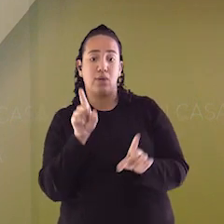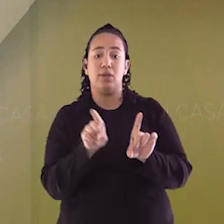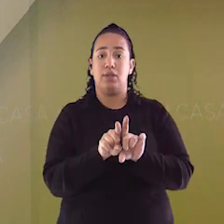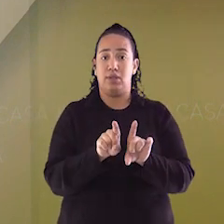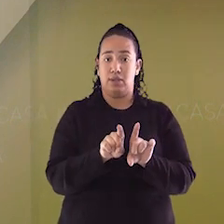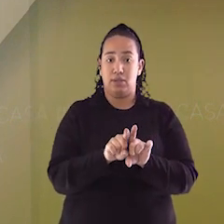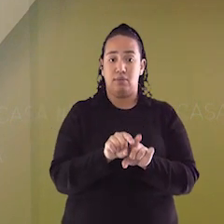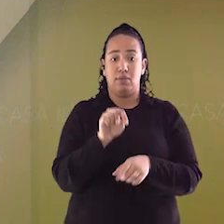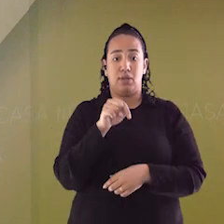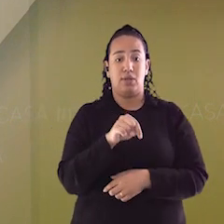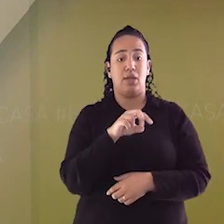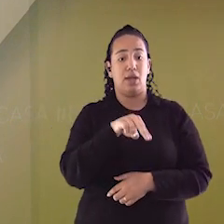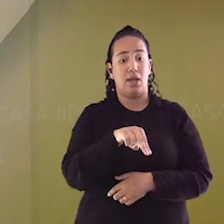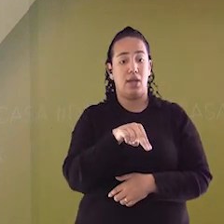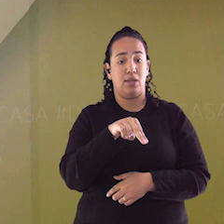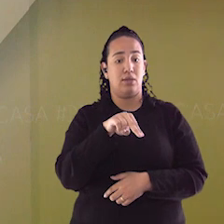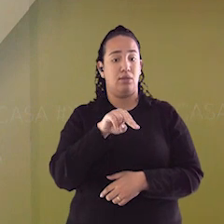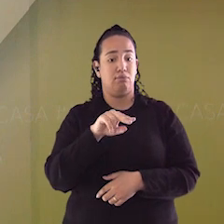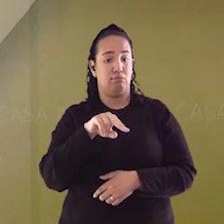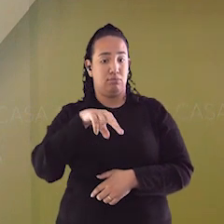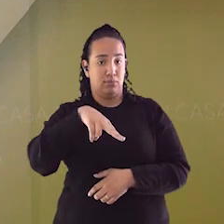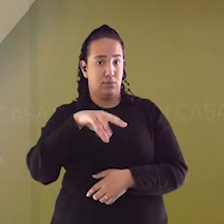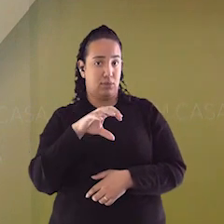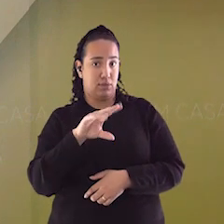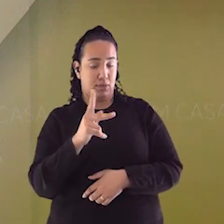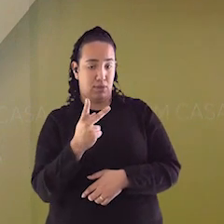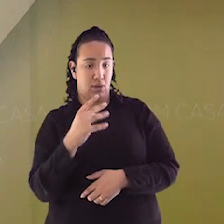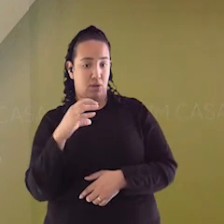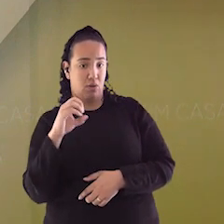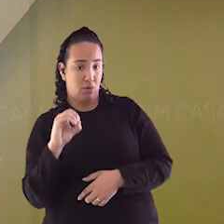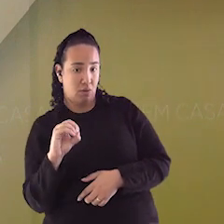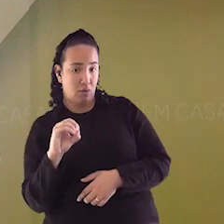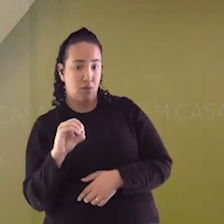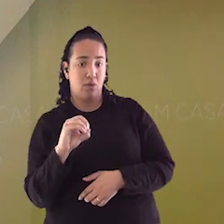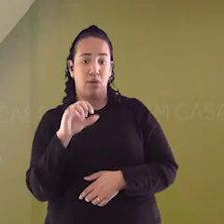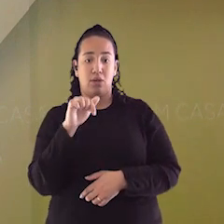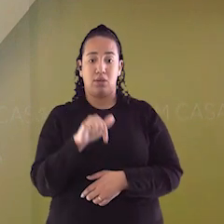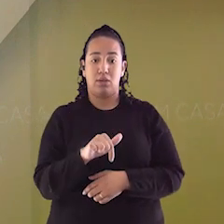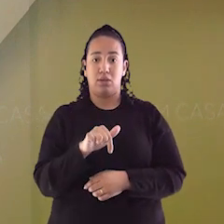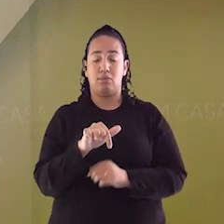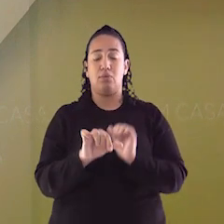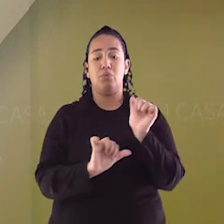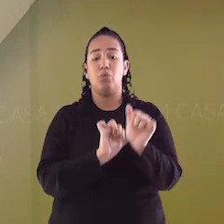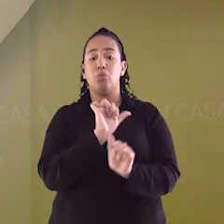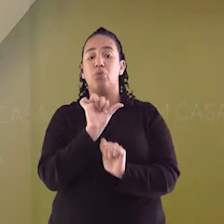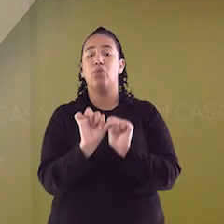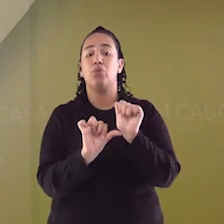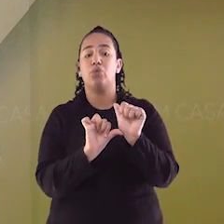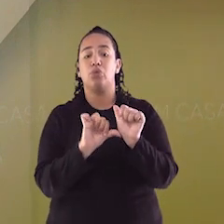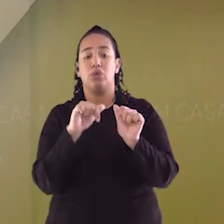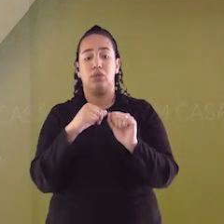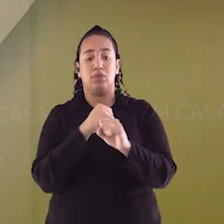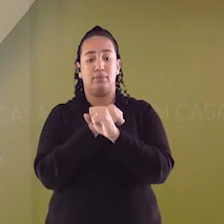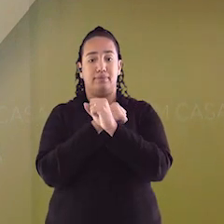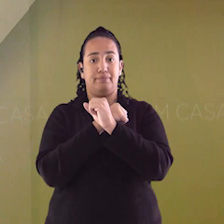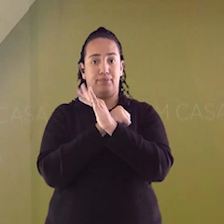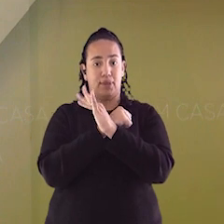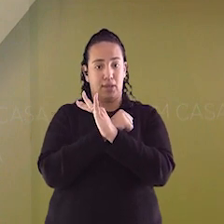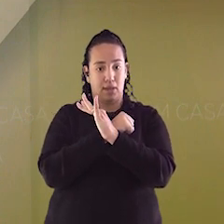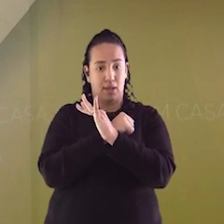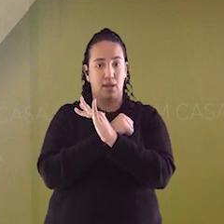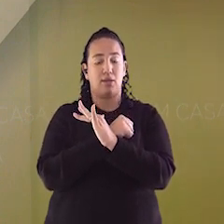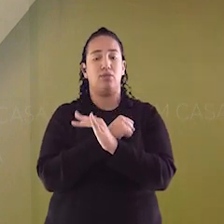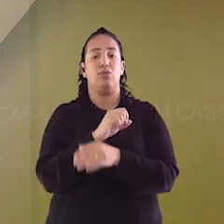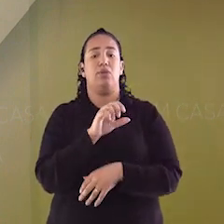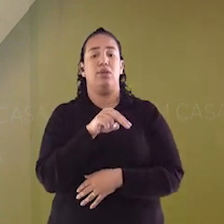de nitrogênio. O óxido de nitrogênio vai precipitar e vai levar a ocorrer o